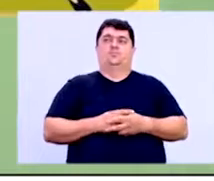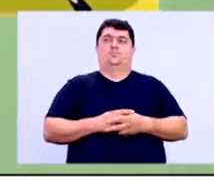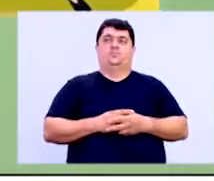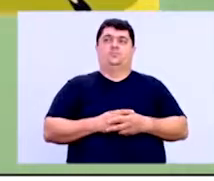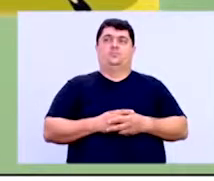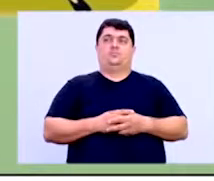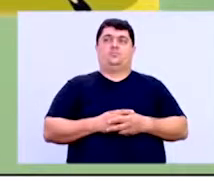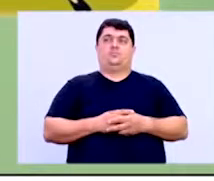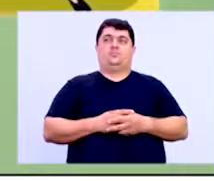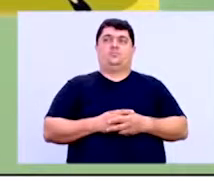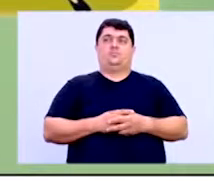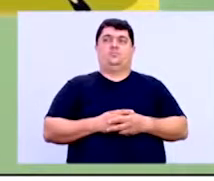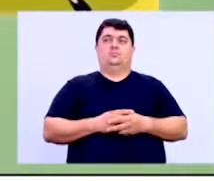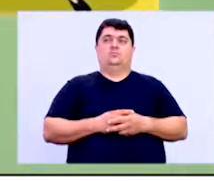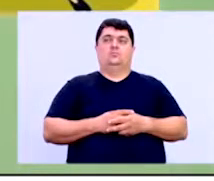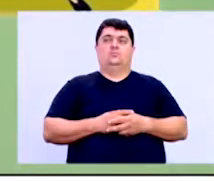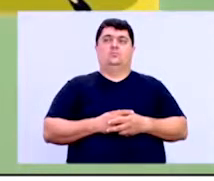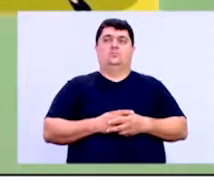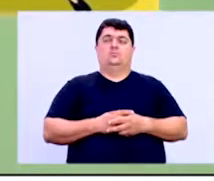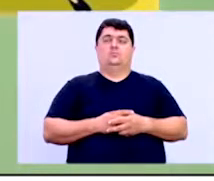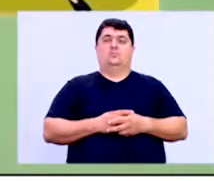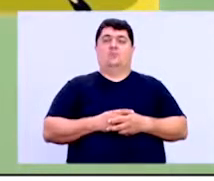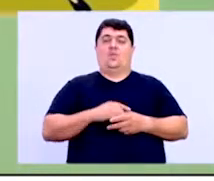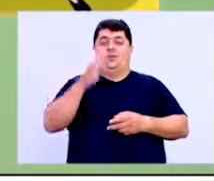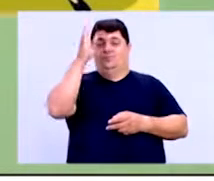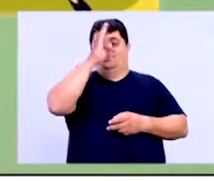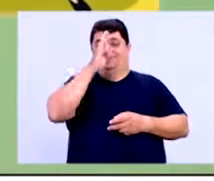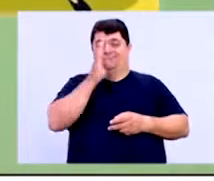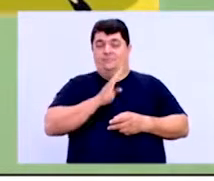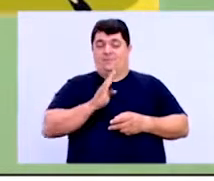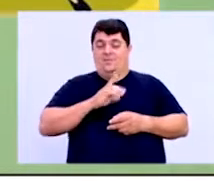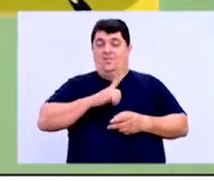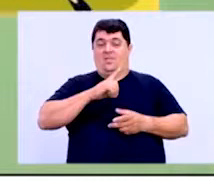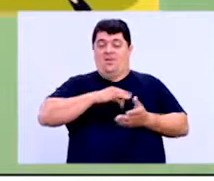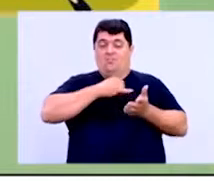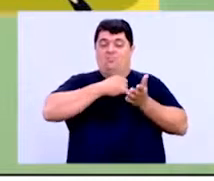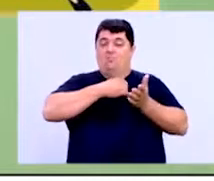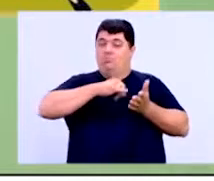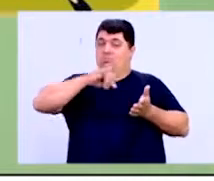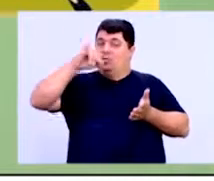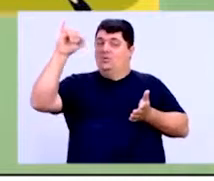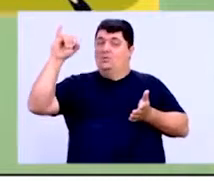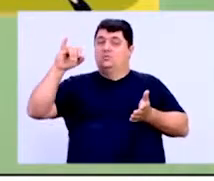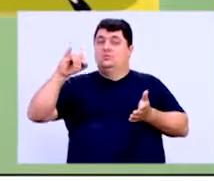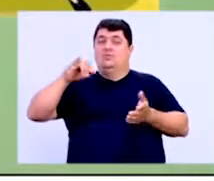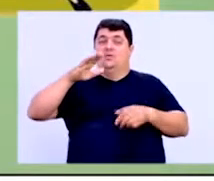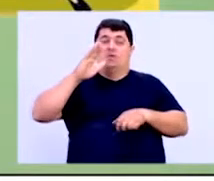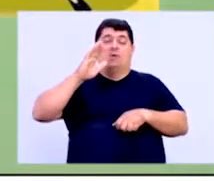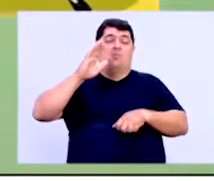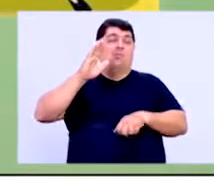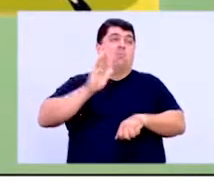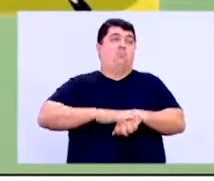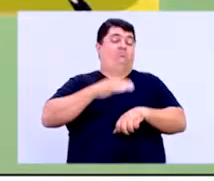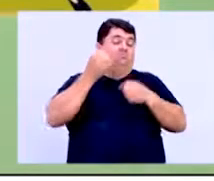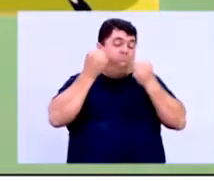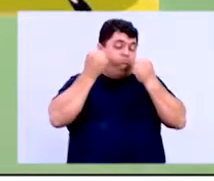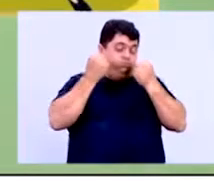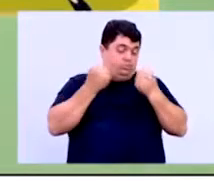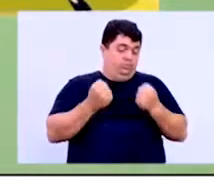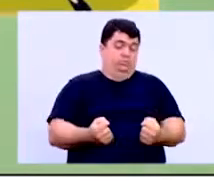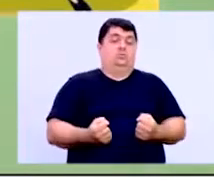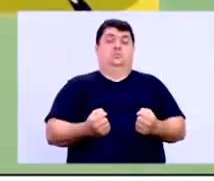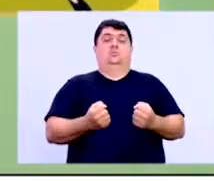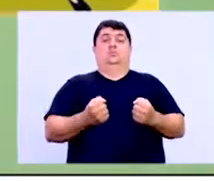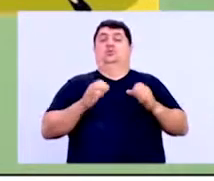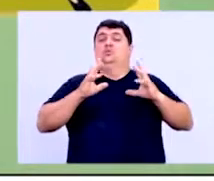Isso aí. E o nosso Brasil, a carga tributária no Brasil é uma das mais altas do mundo, como todo